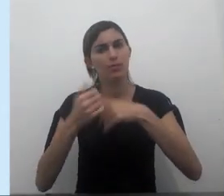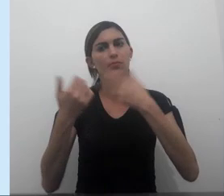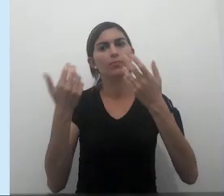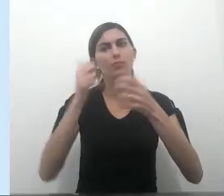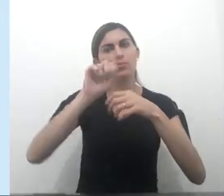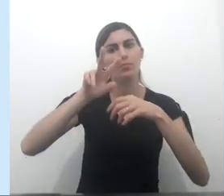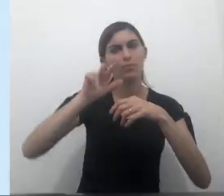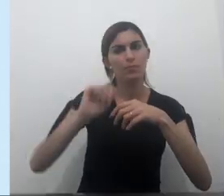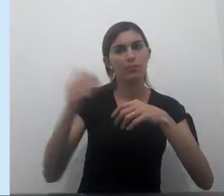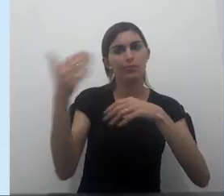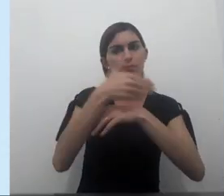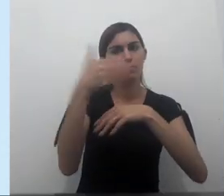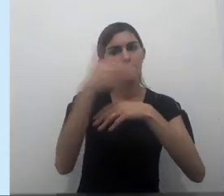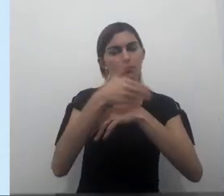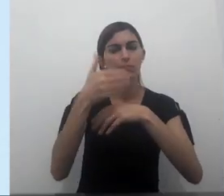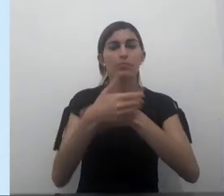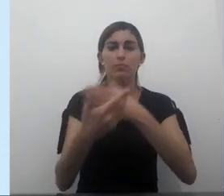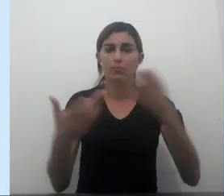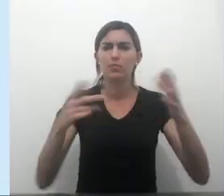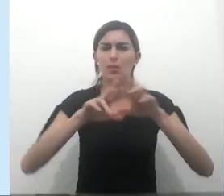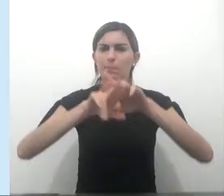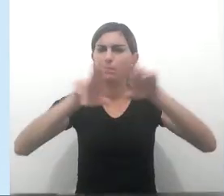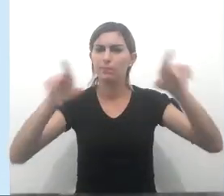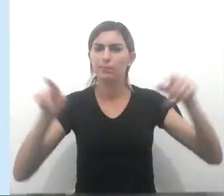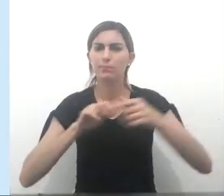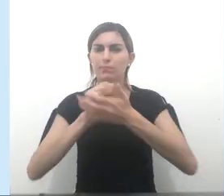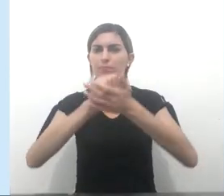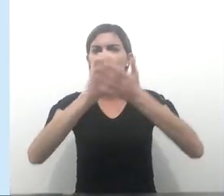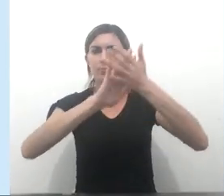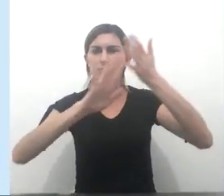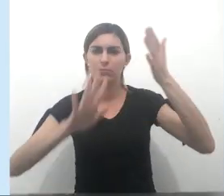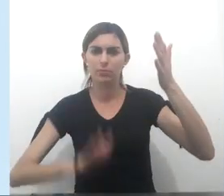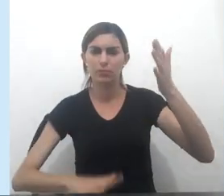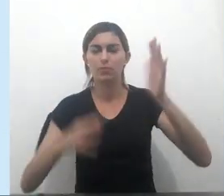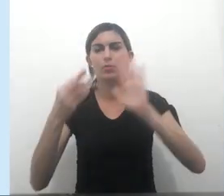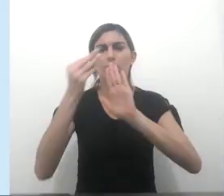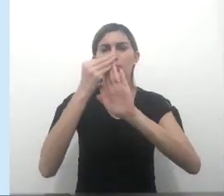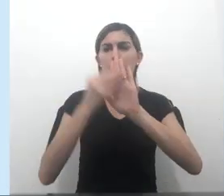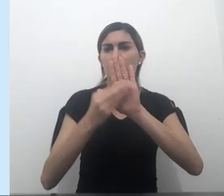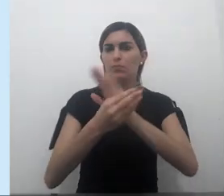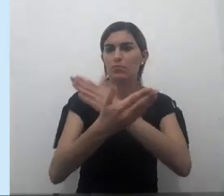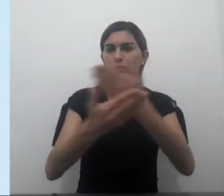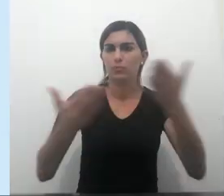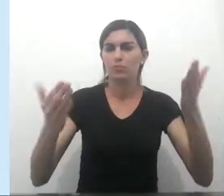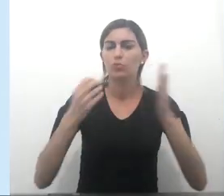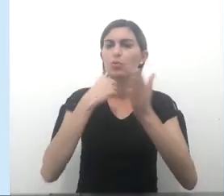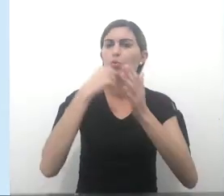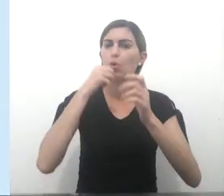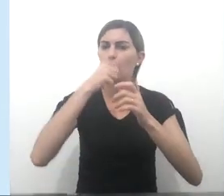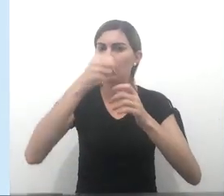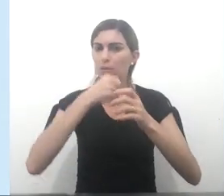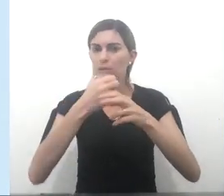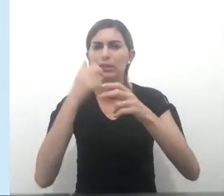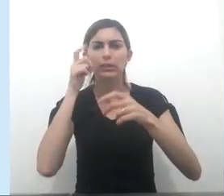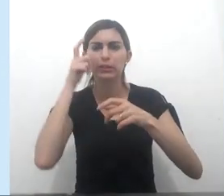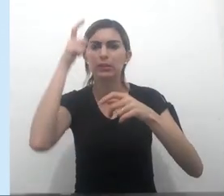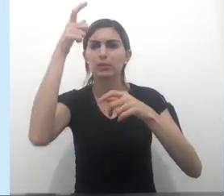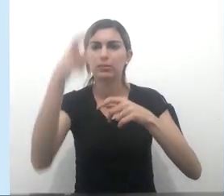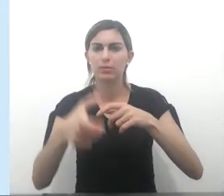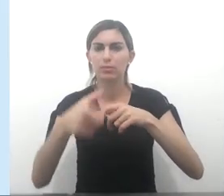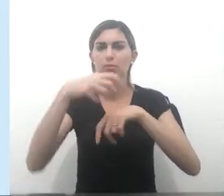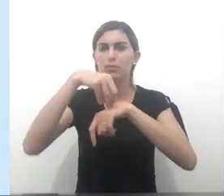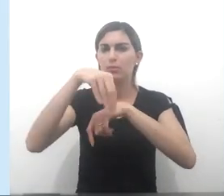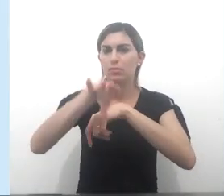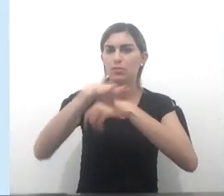educação, a plataforma AVA. Lá existem muitas atividades que eu coloco para vocês, existem documentários também bem